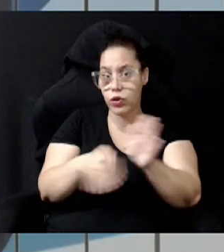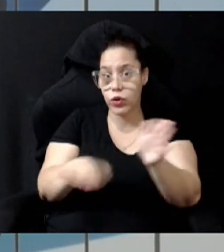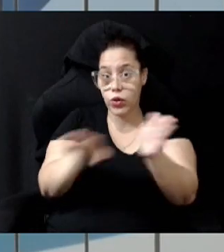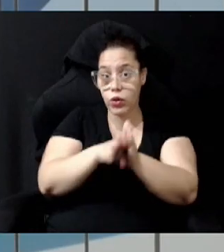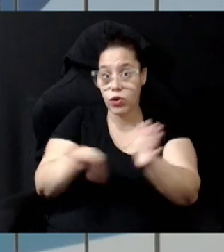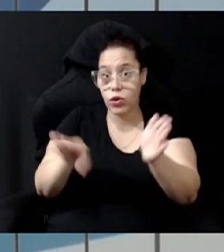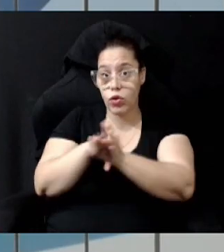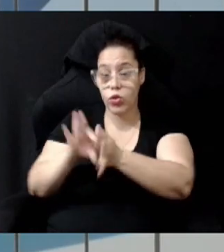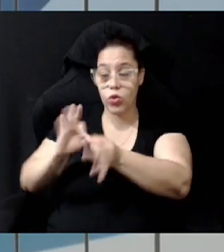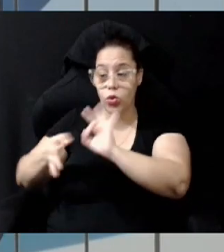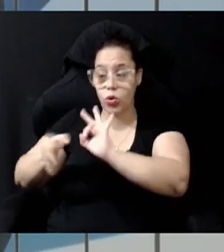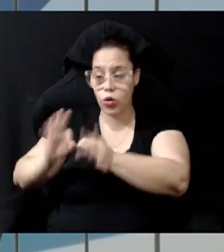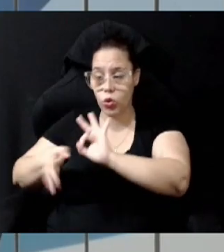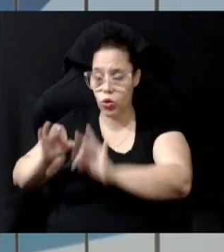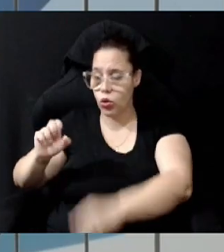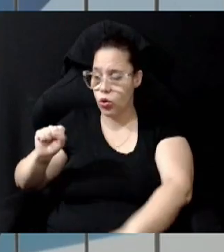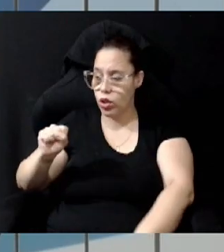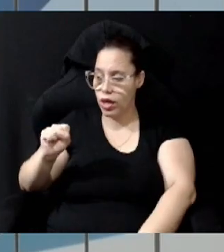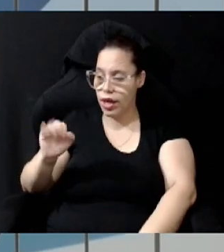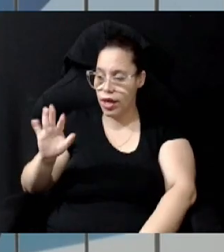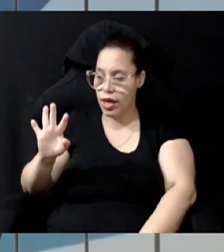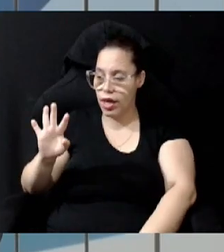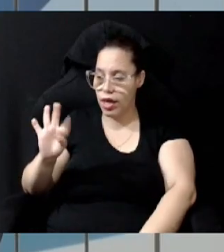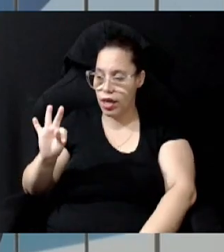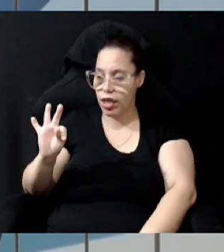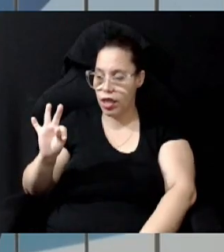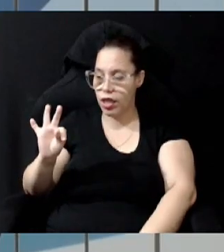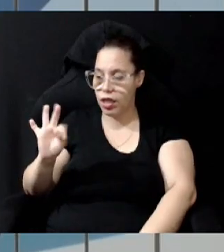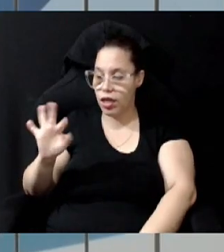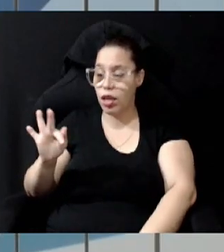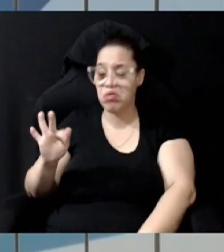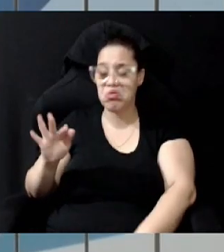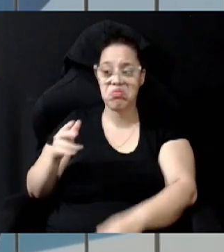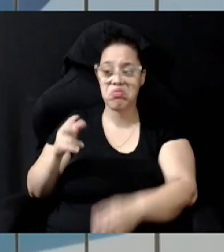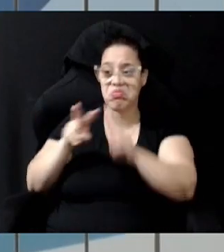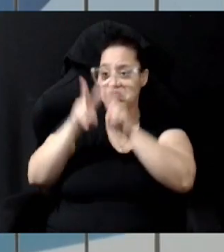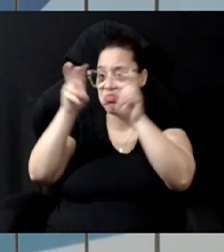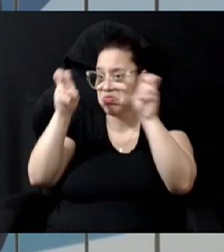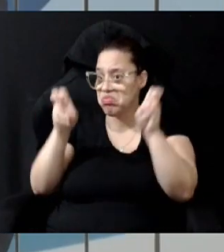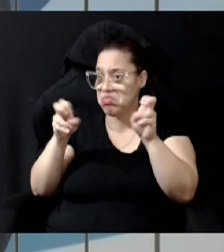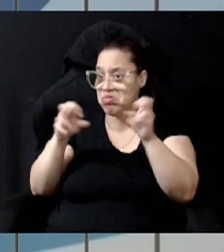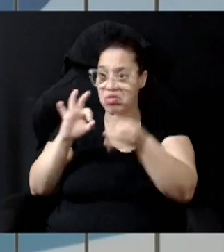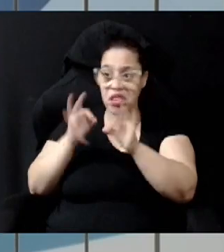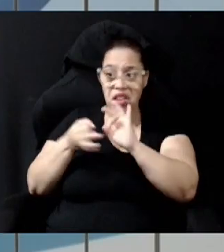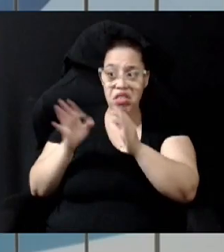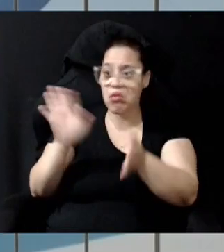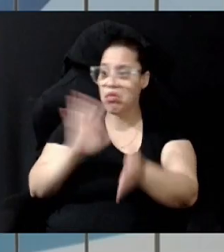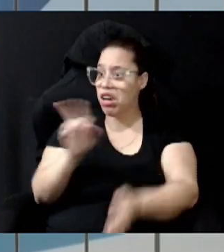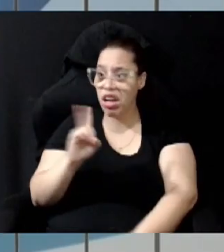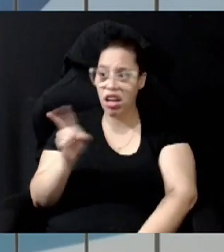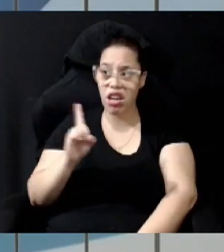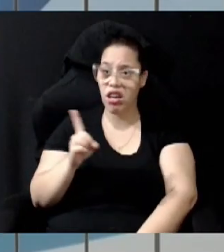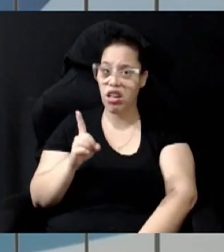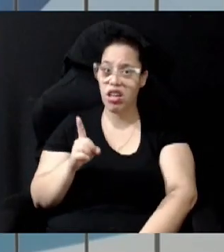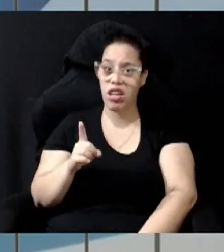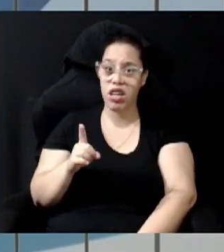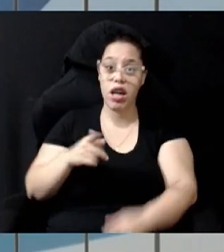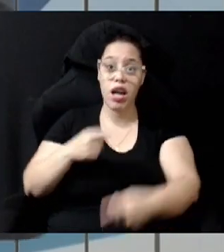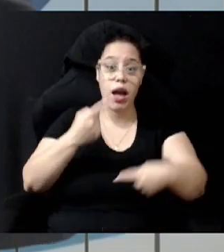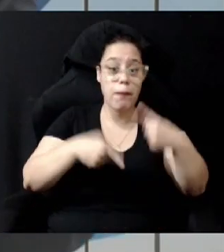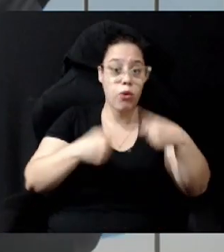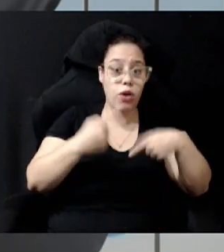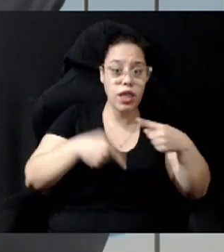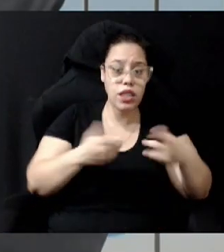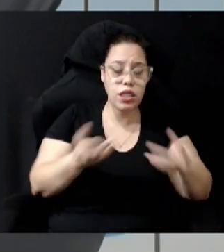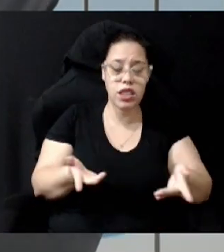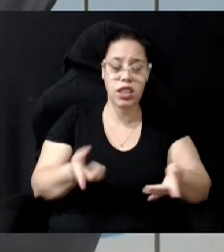levando assuntos que não são da esfera do judiciário, são da esfera política.